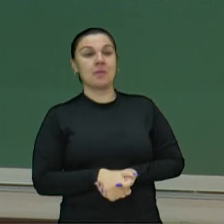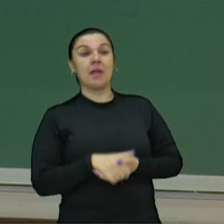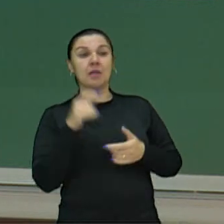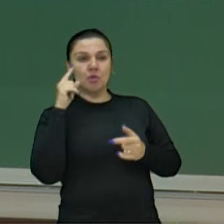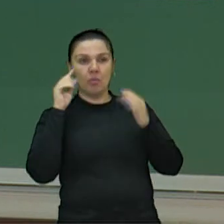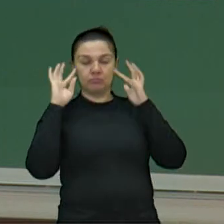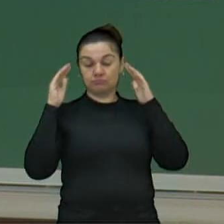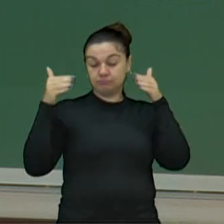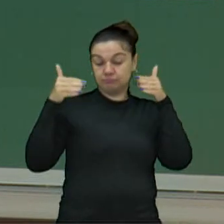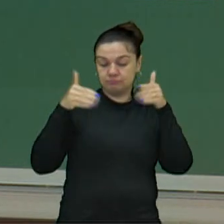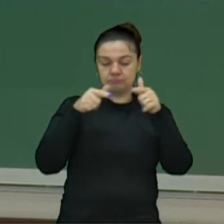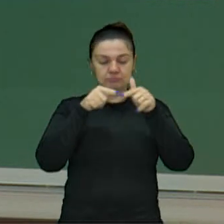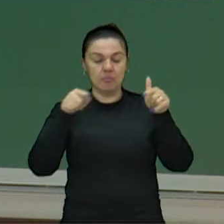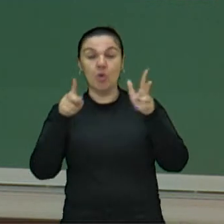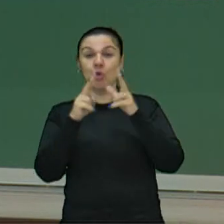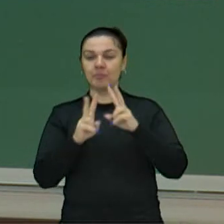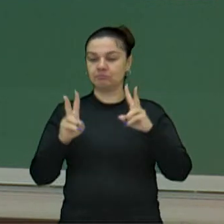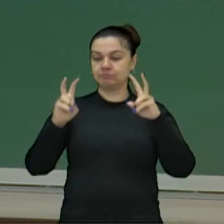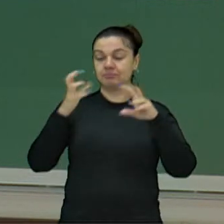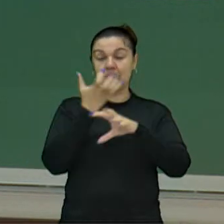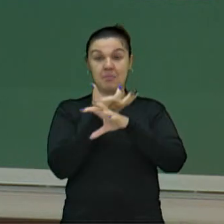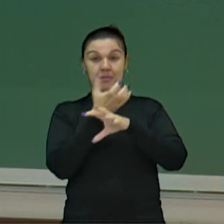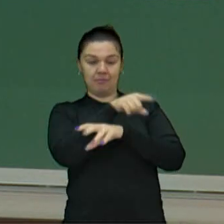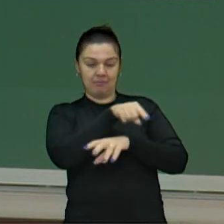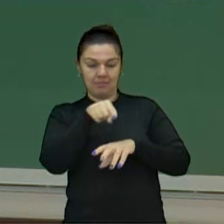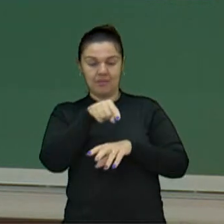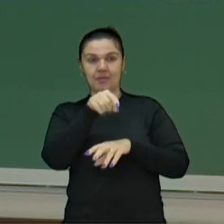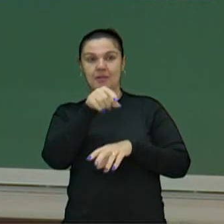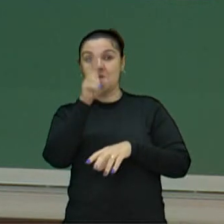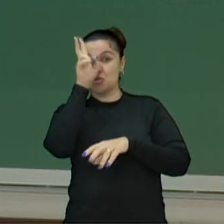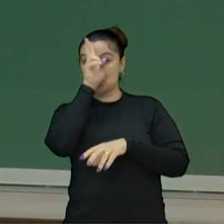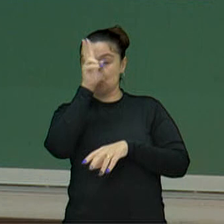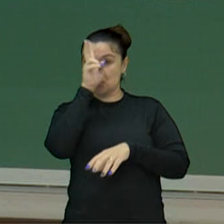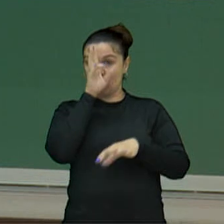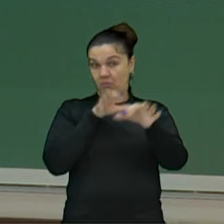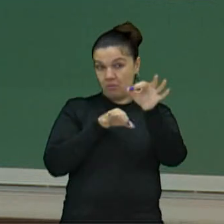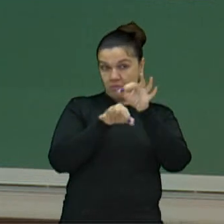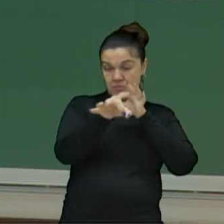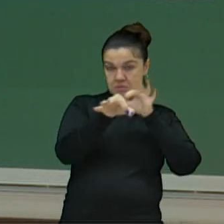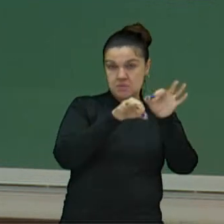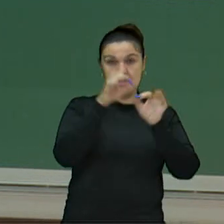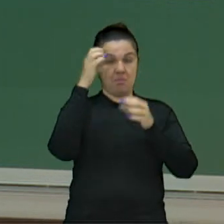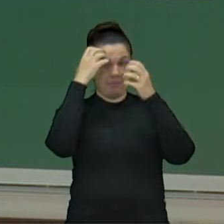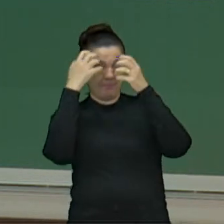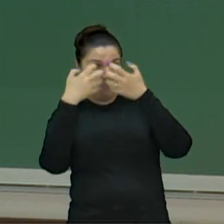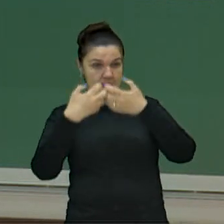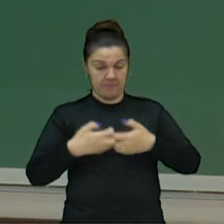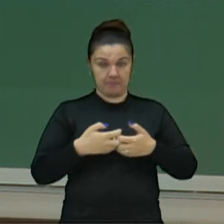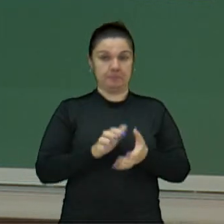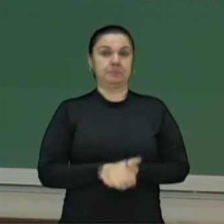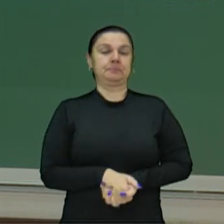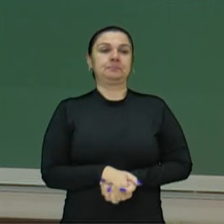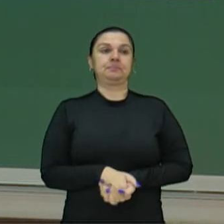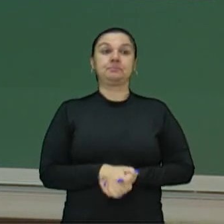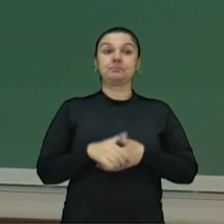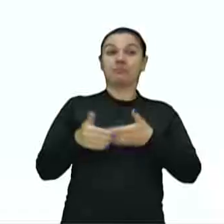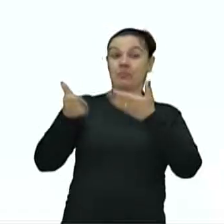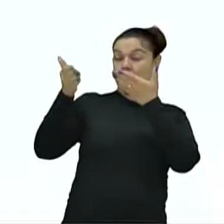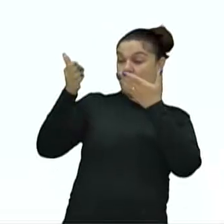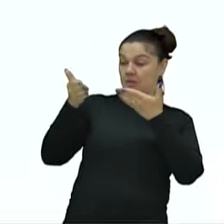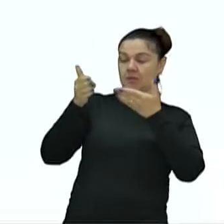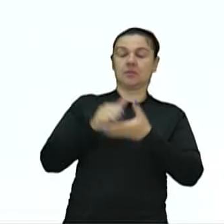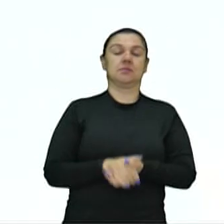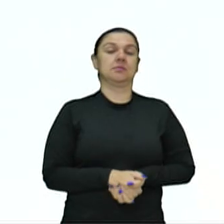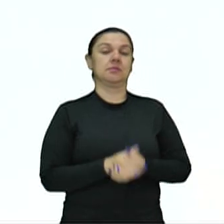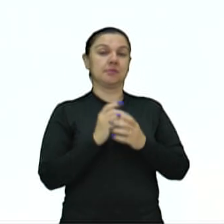cátedra dele, História dos Sistemas de Pensamento. Isso já revela muito sobre o pensamento do Michel Foucault. Aqui tem uma